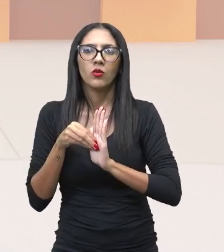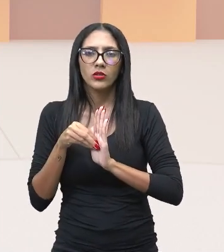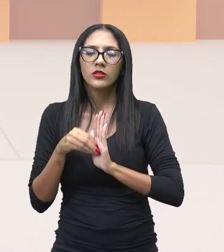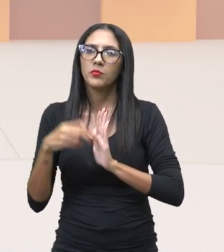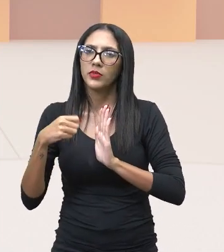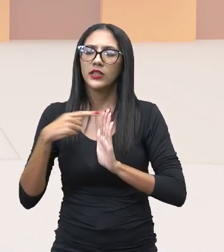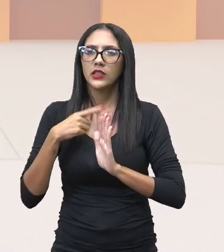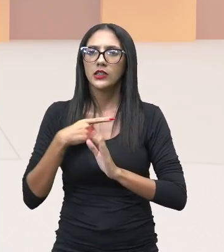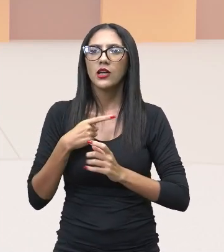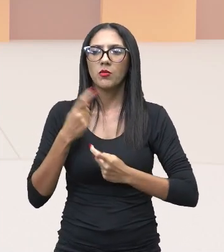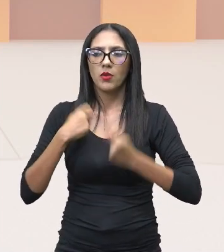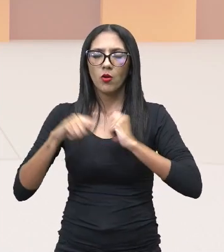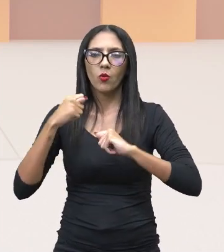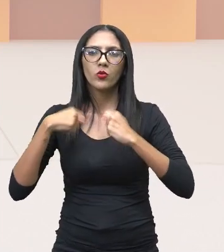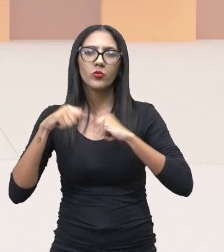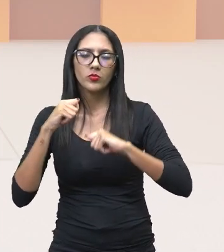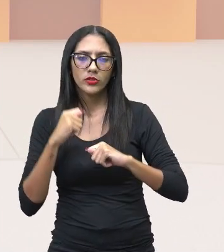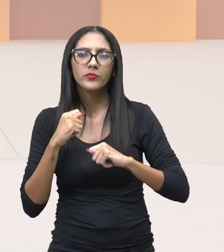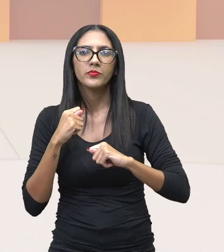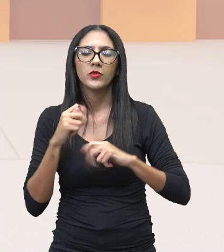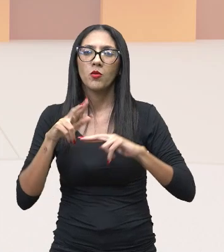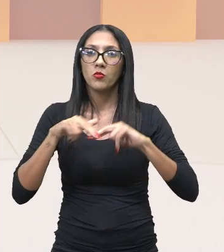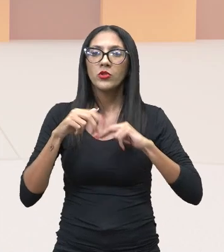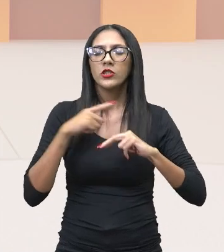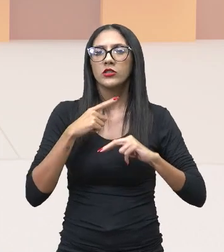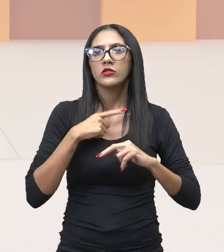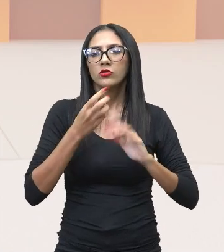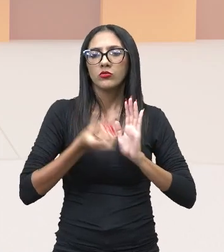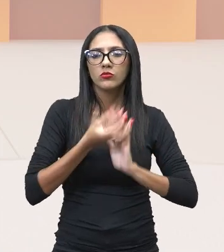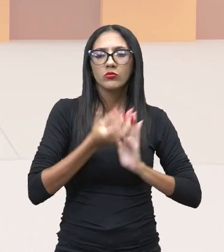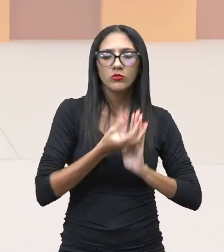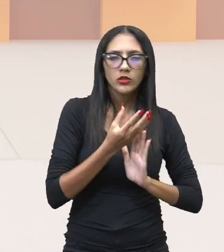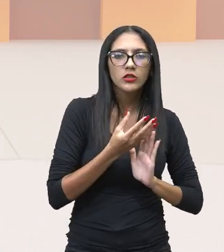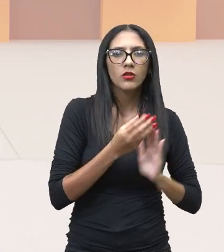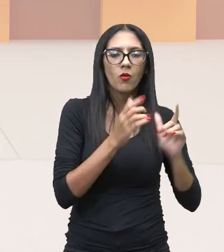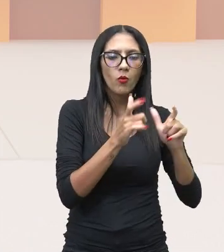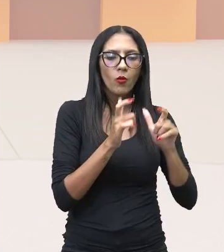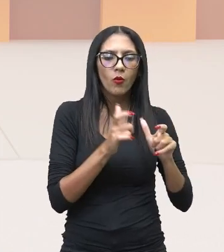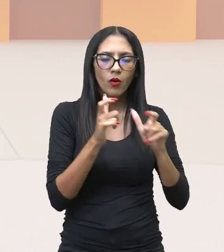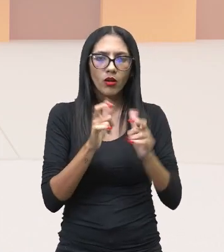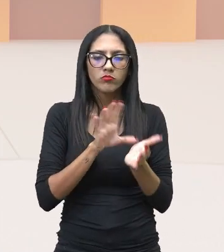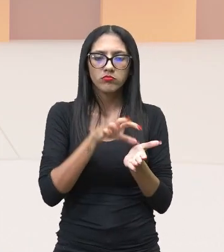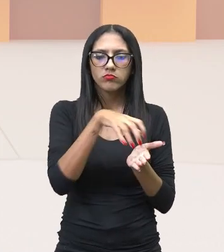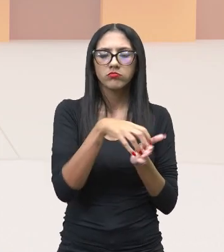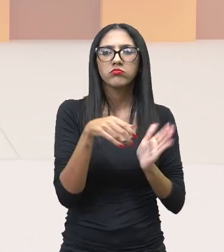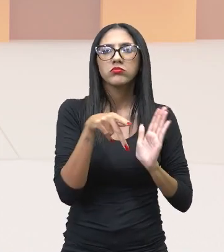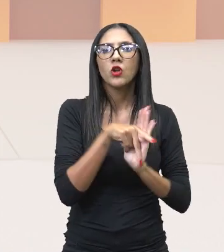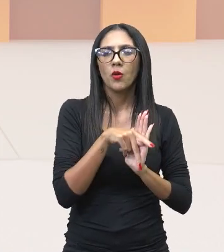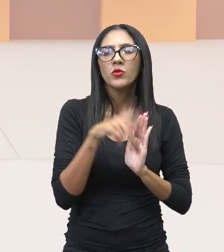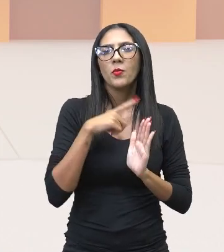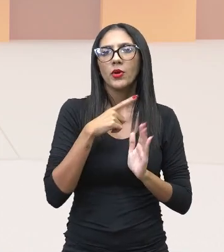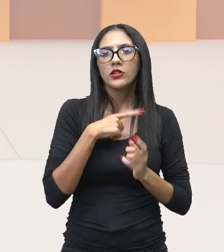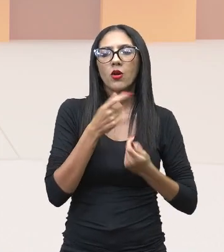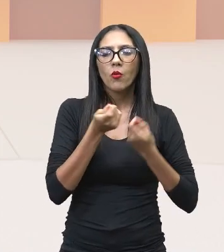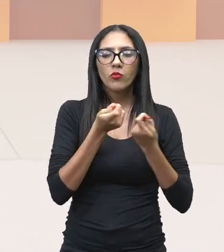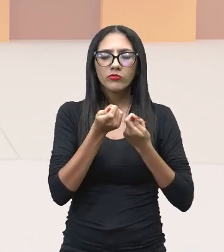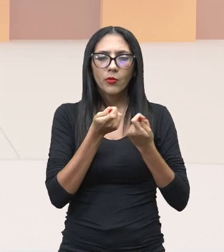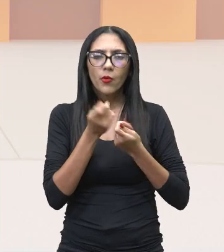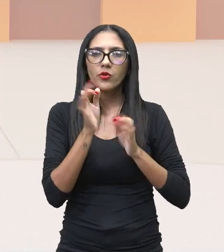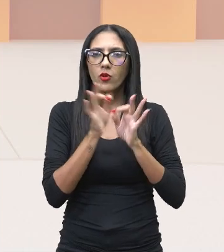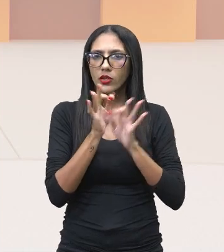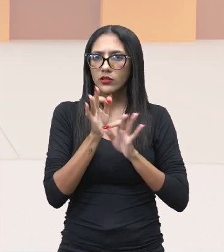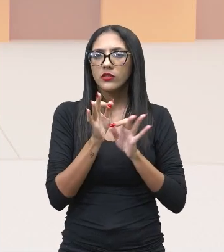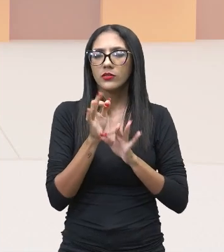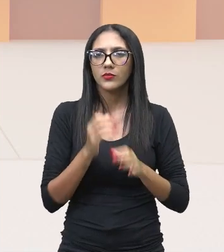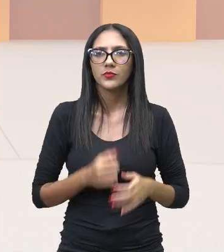produção econômica. Então, vai se criar um dispositivo de leis e essa lei vai valer para essa área aí, né? Então